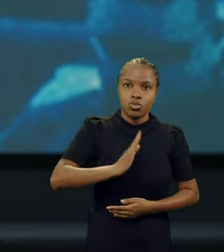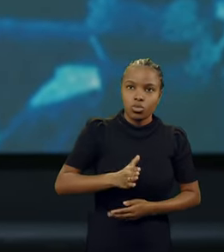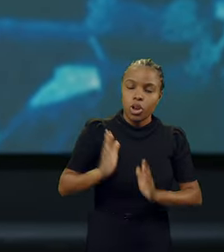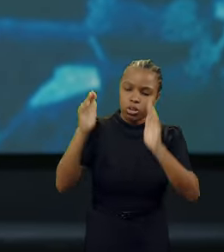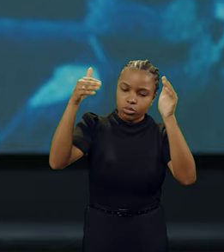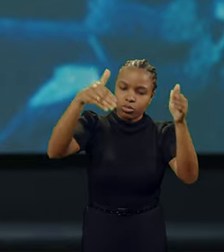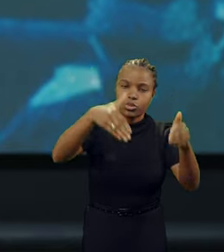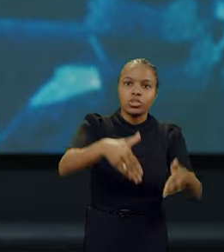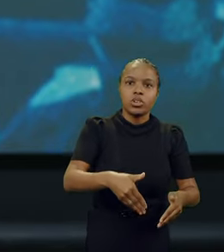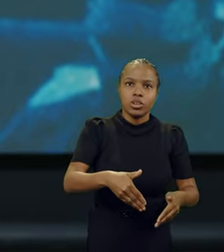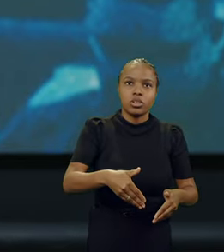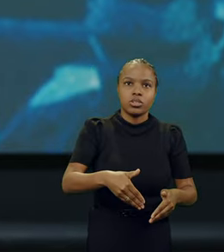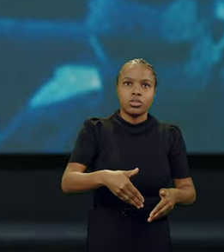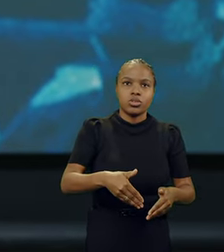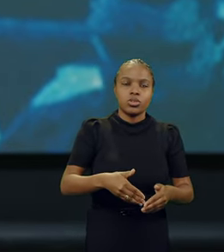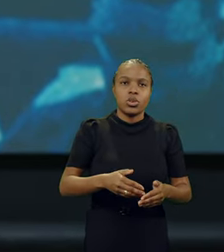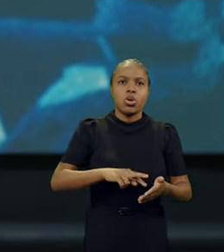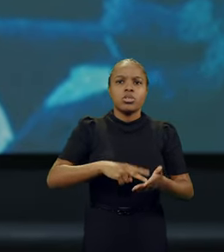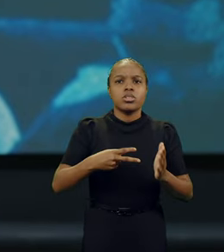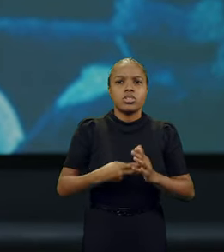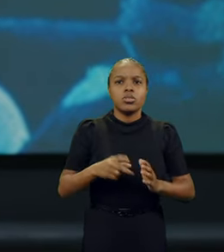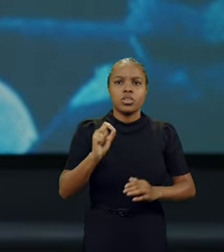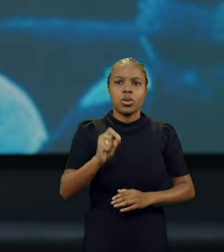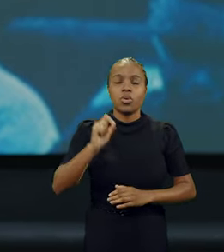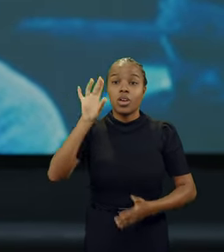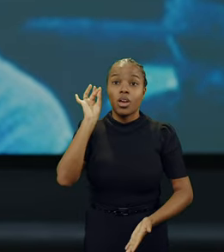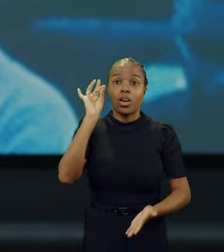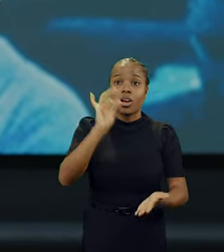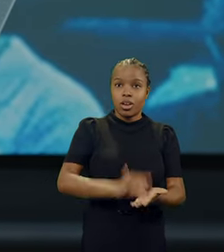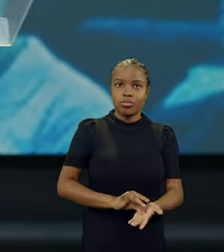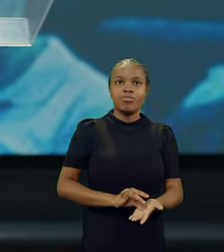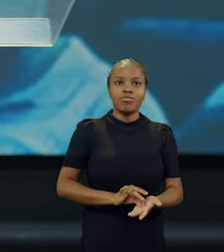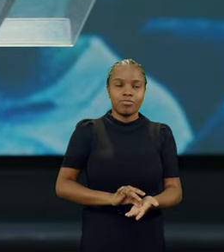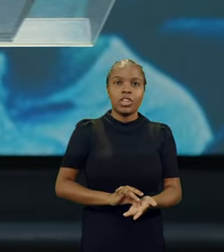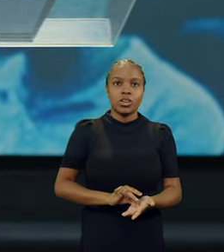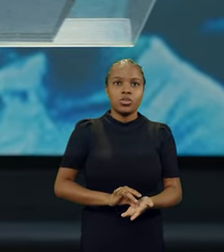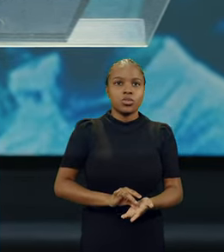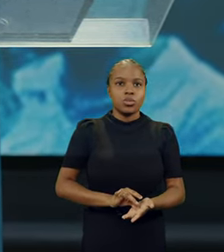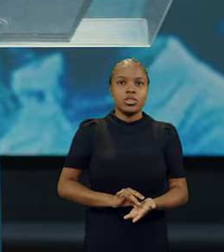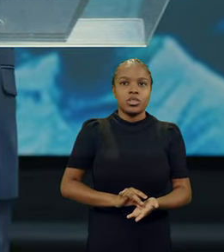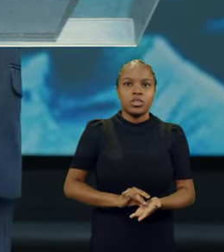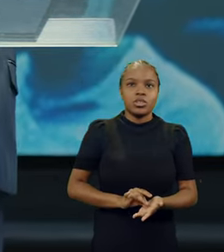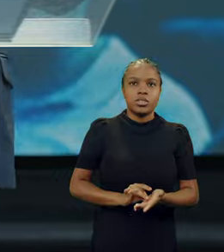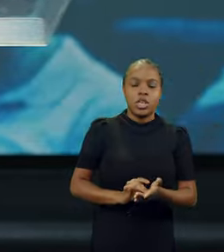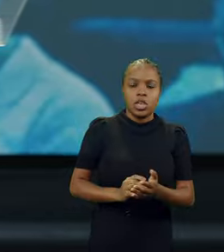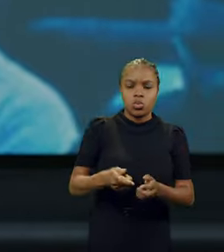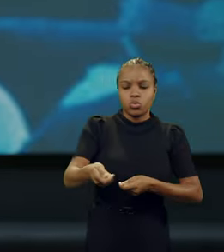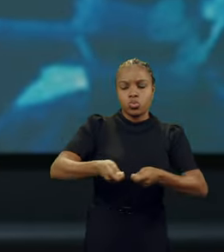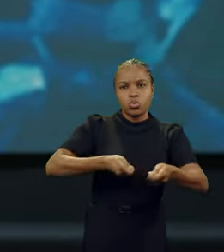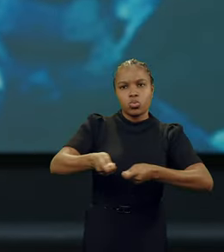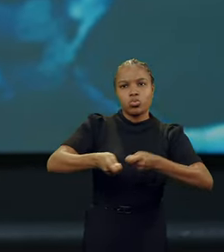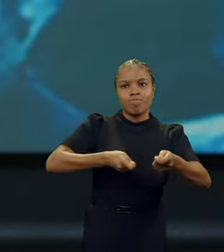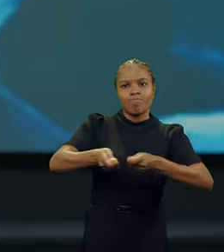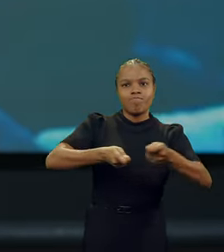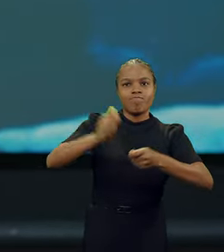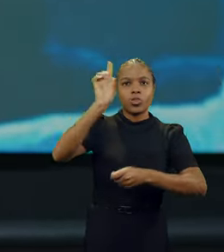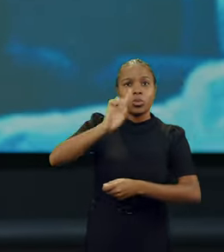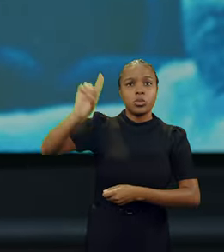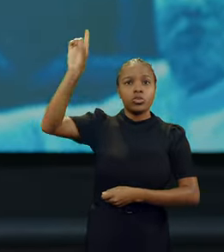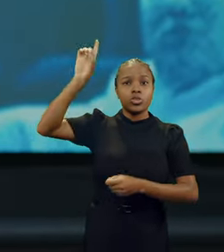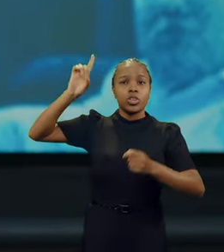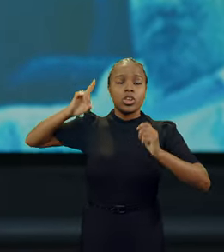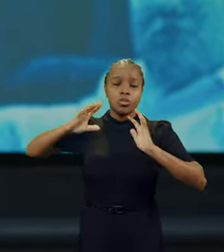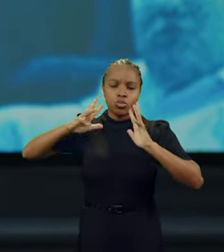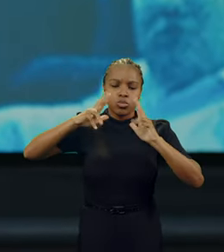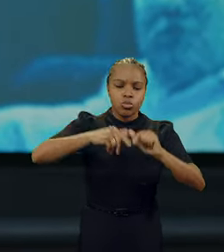chegado, significa a realidade presente do domínio soberano de Deus,